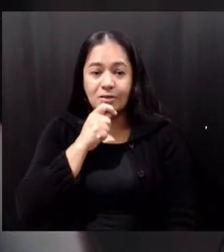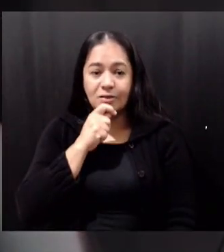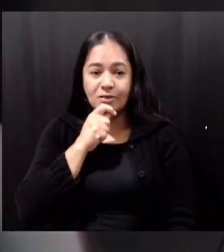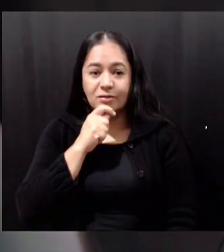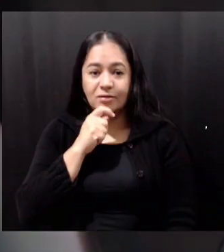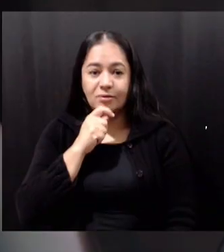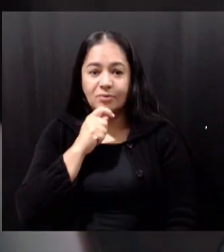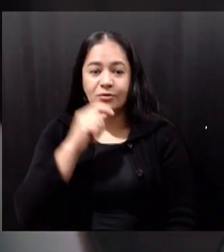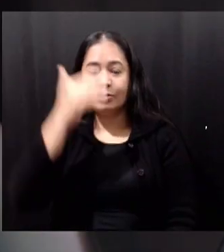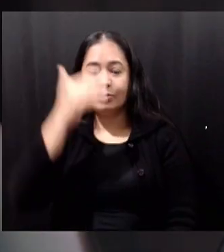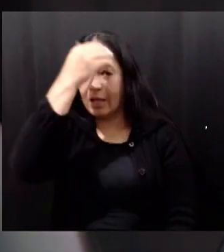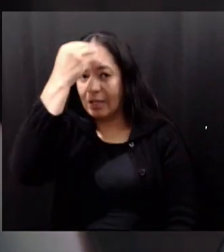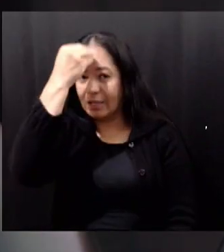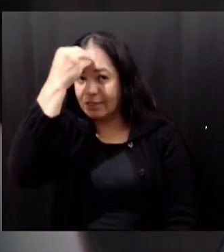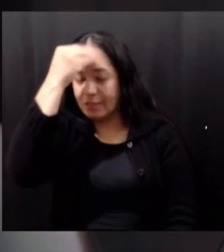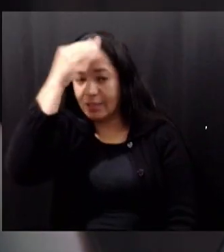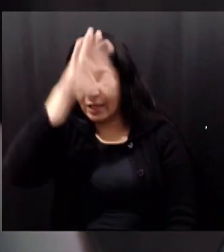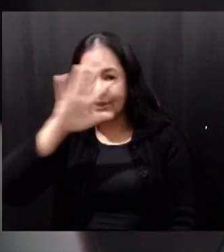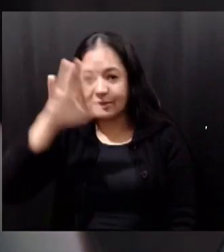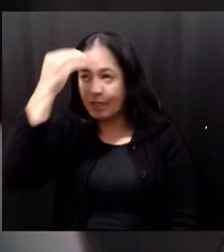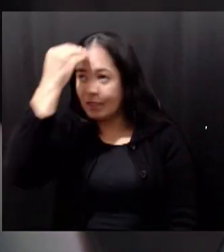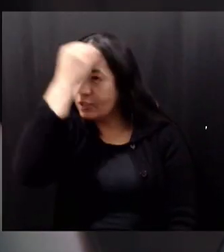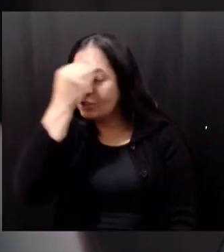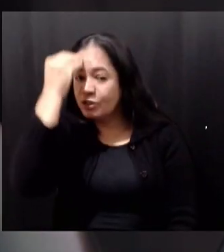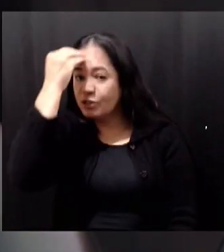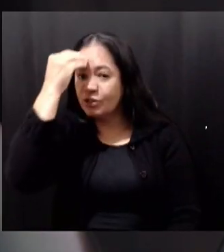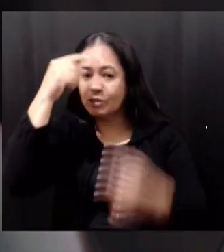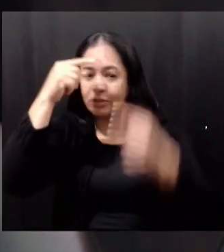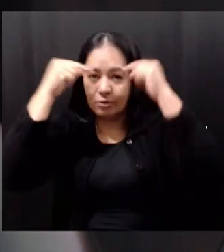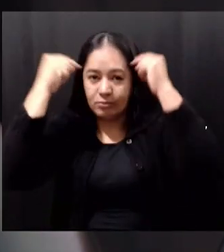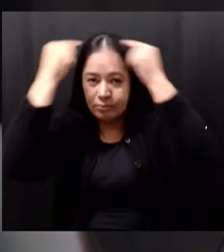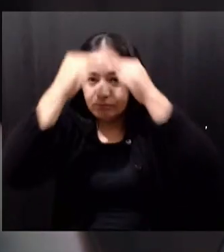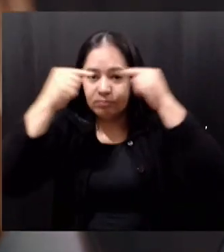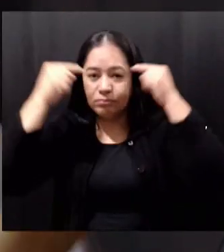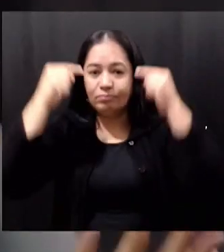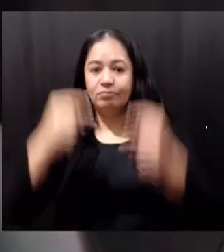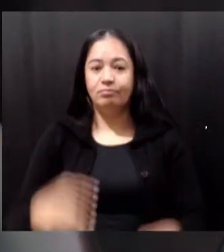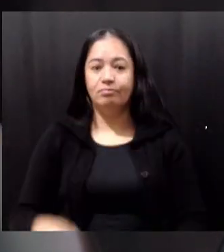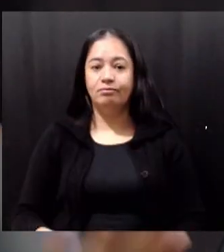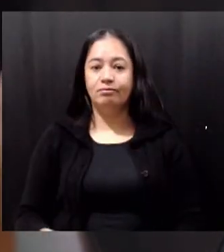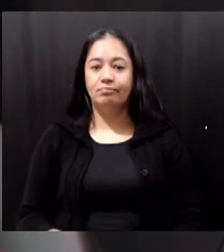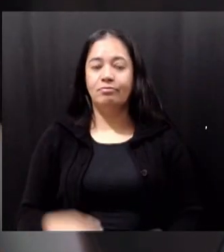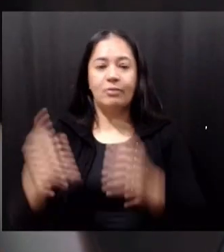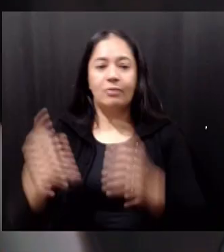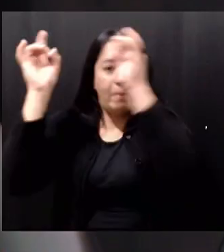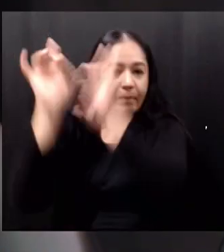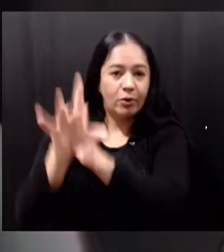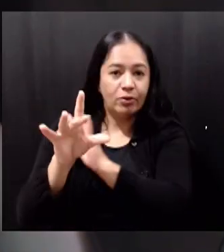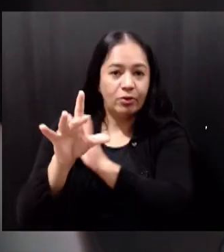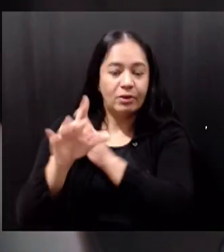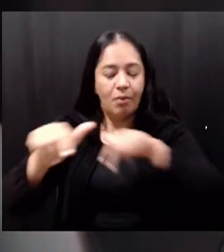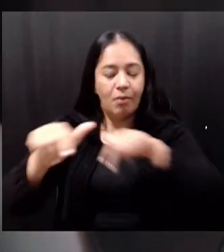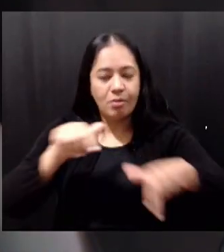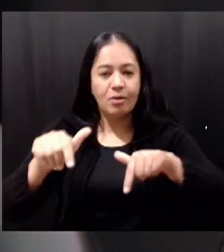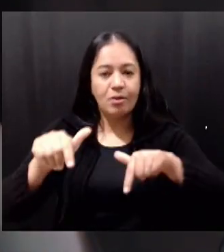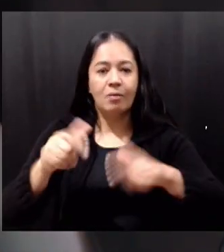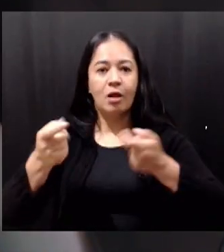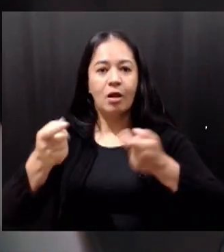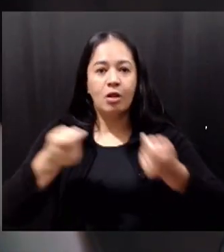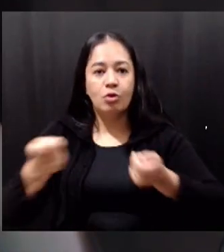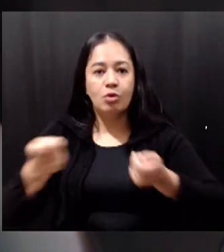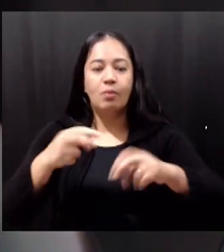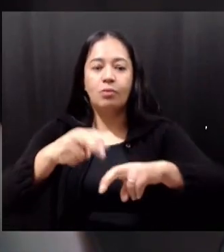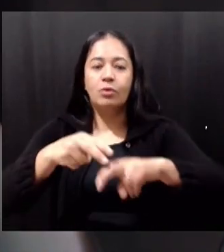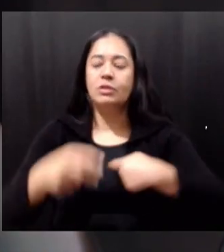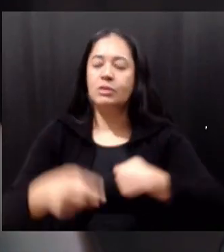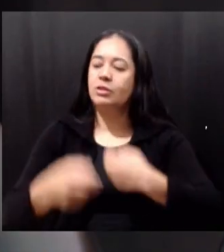que é a região frontal aqui do nosso cérebro, que está ali pronta para atuar no controle. Por isso que eu falo para os pais muitas